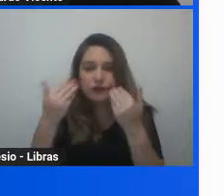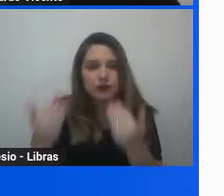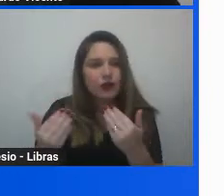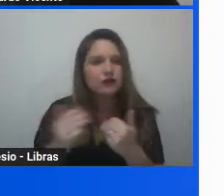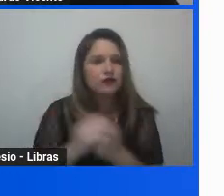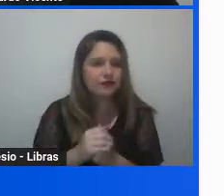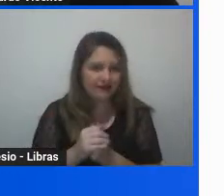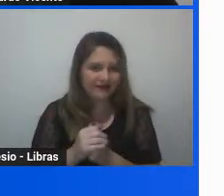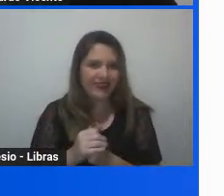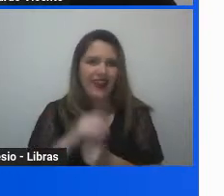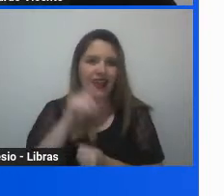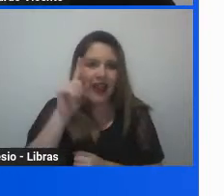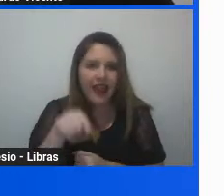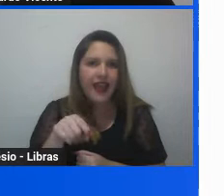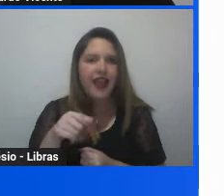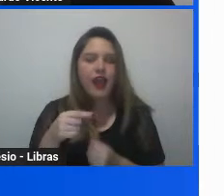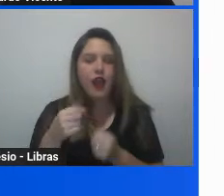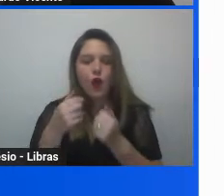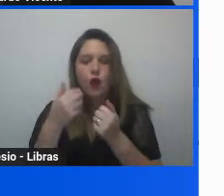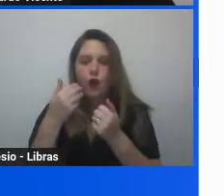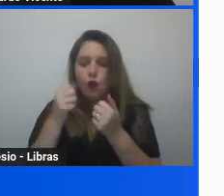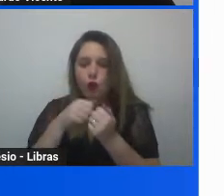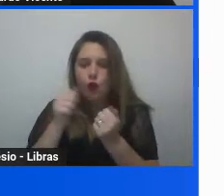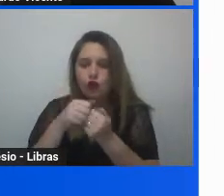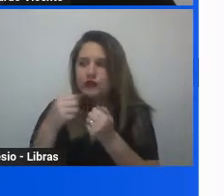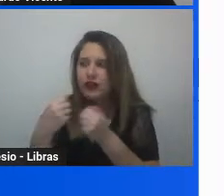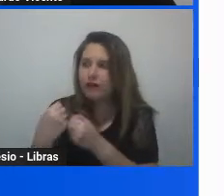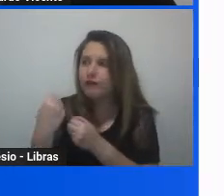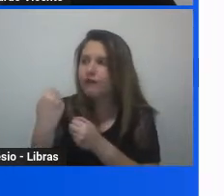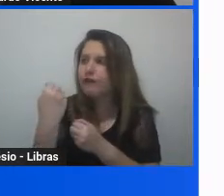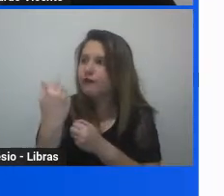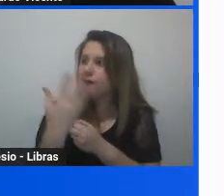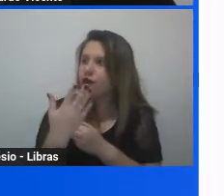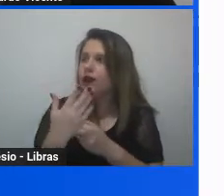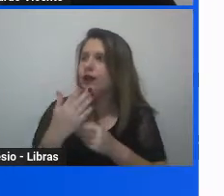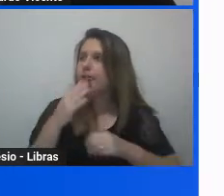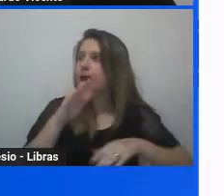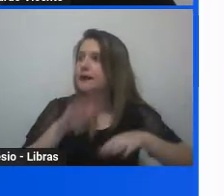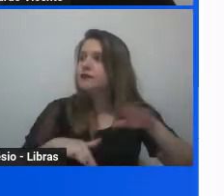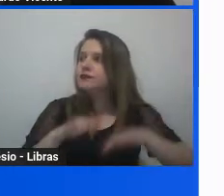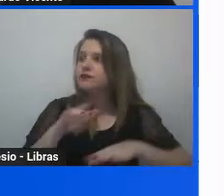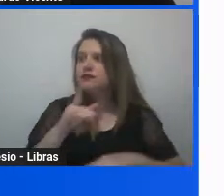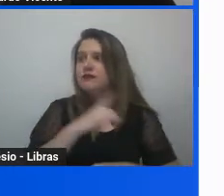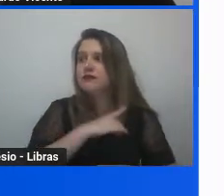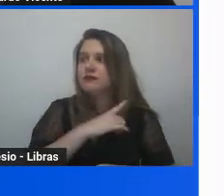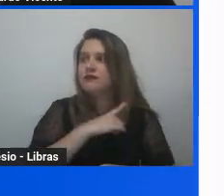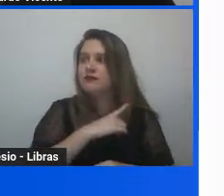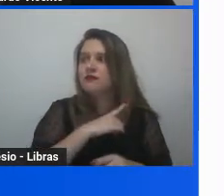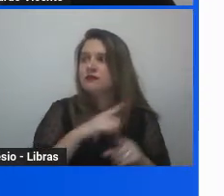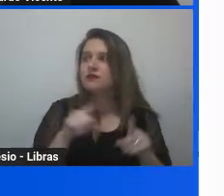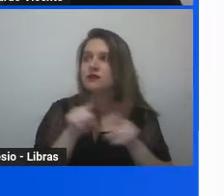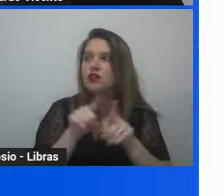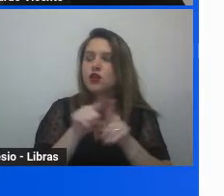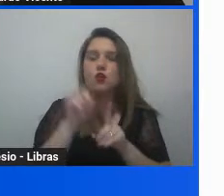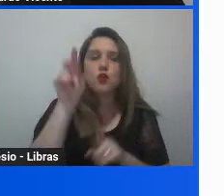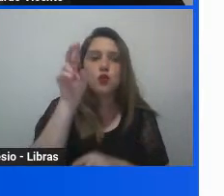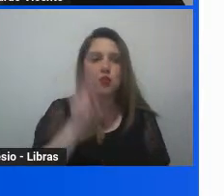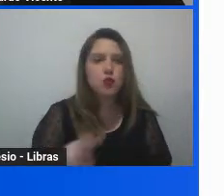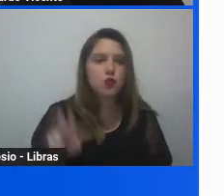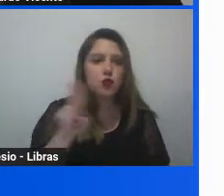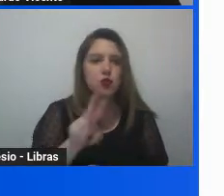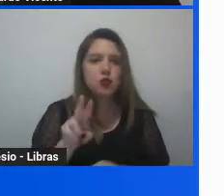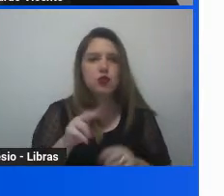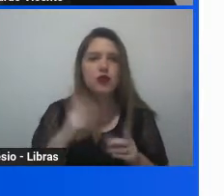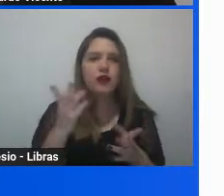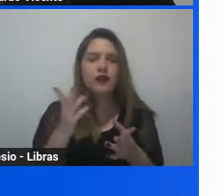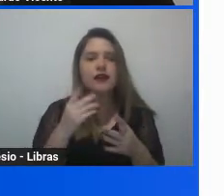o osso para fora da pele. O maior risco? A infecção, porque agora o osso teve contato